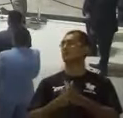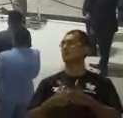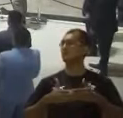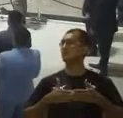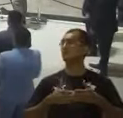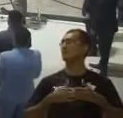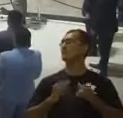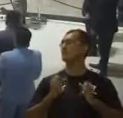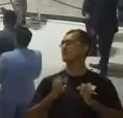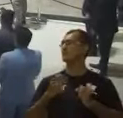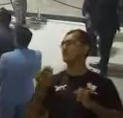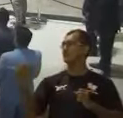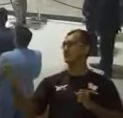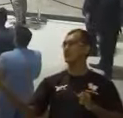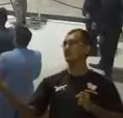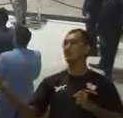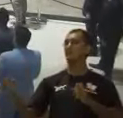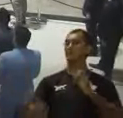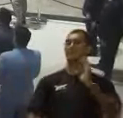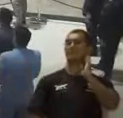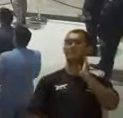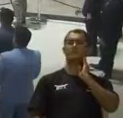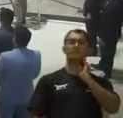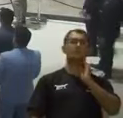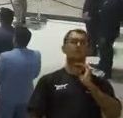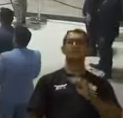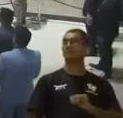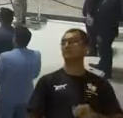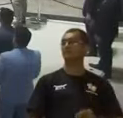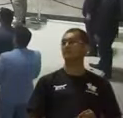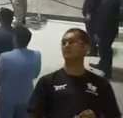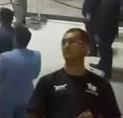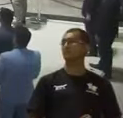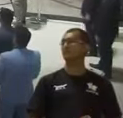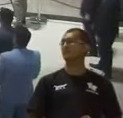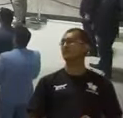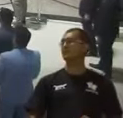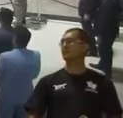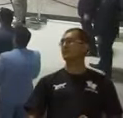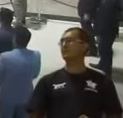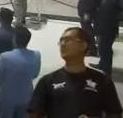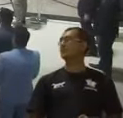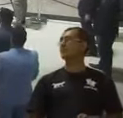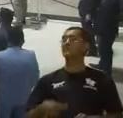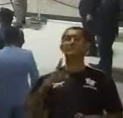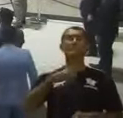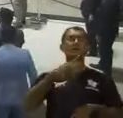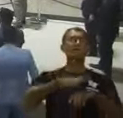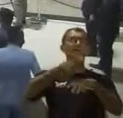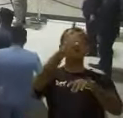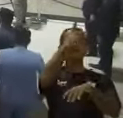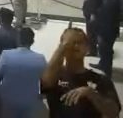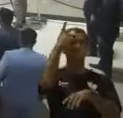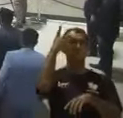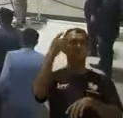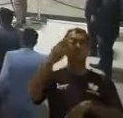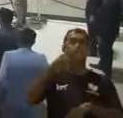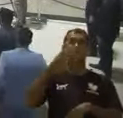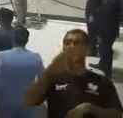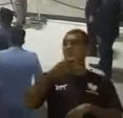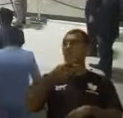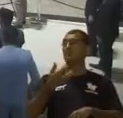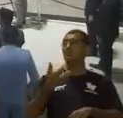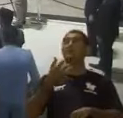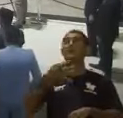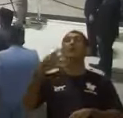pouquinho mais à frente, encosta aqui na palmeira, faz a linha aqui na palmeira. Isso, isso. Está vindo a terceira pessoa. Eu